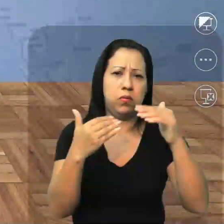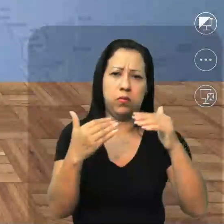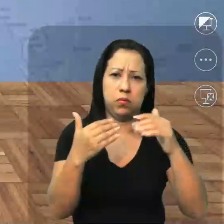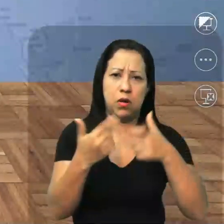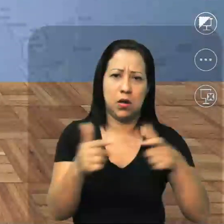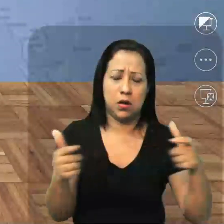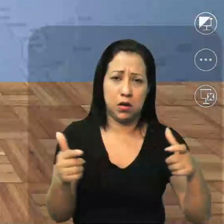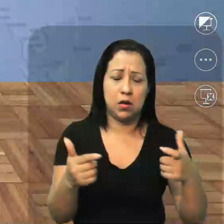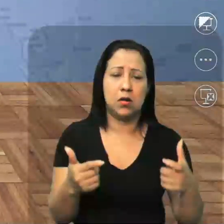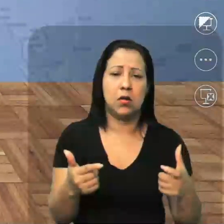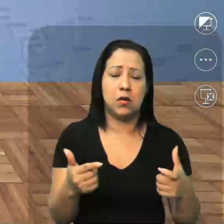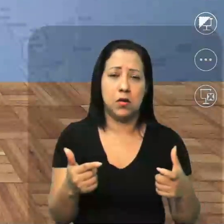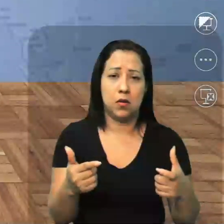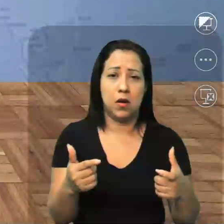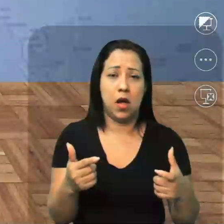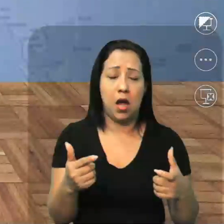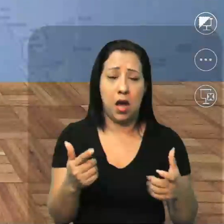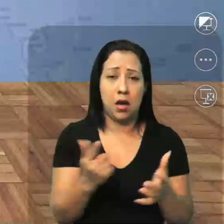através da educação.